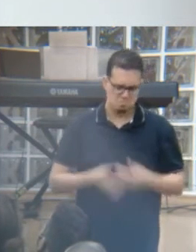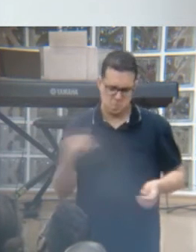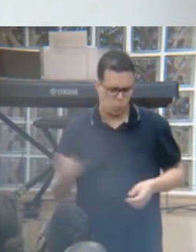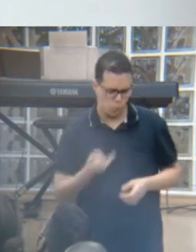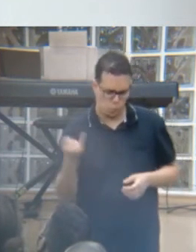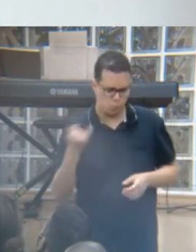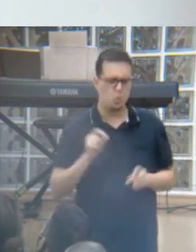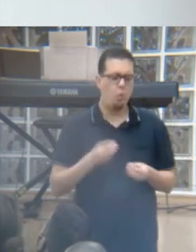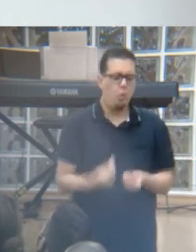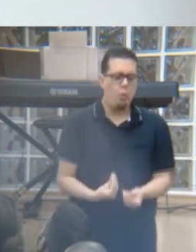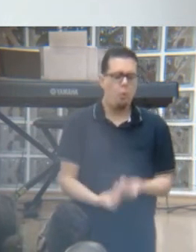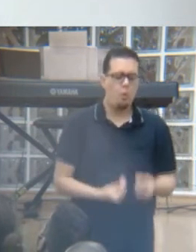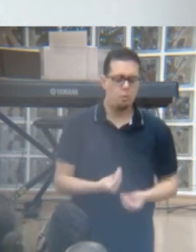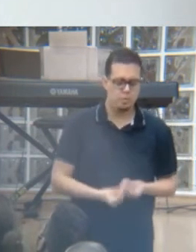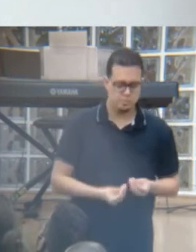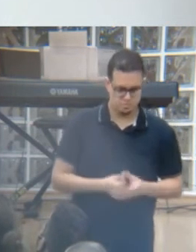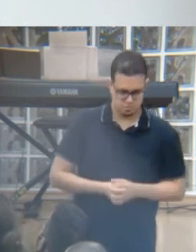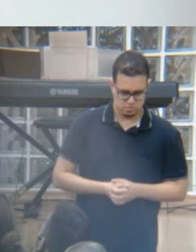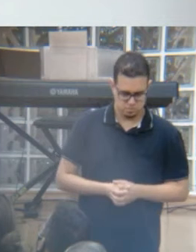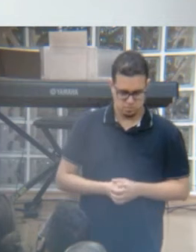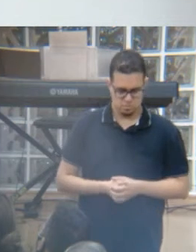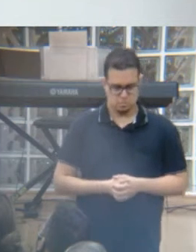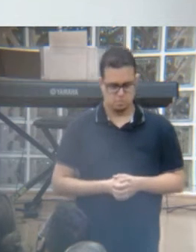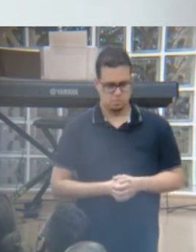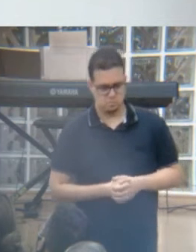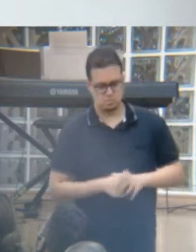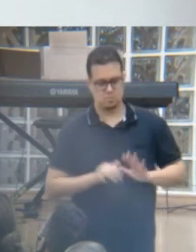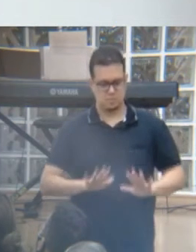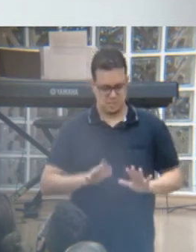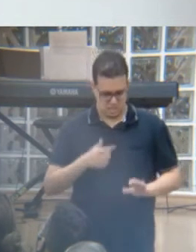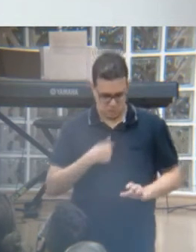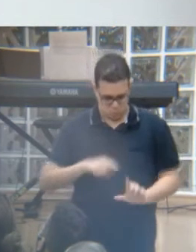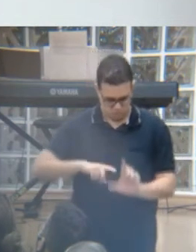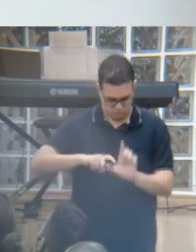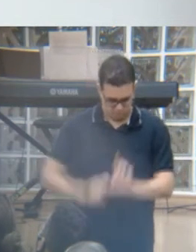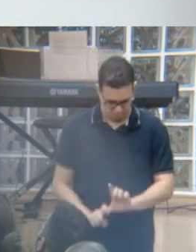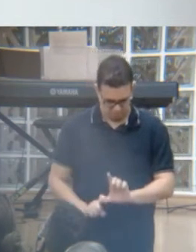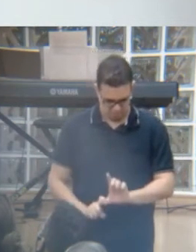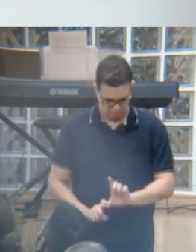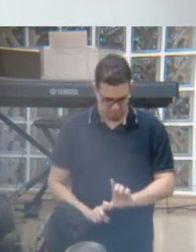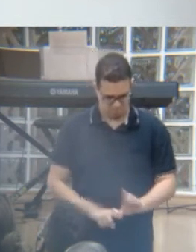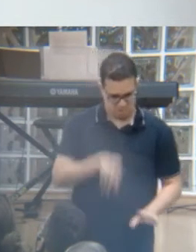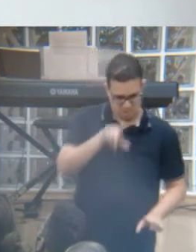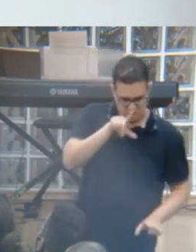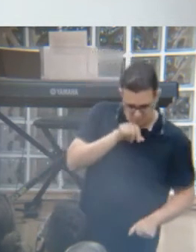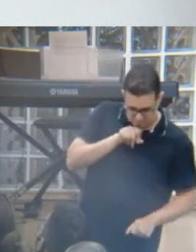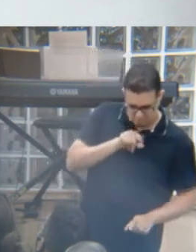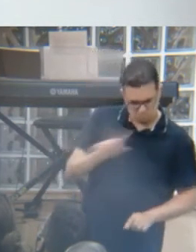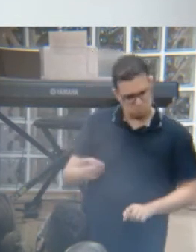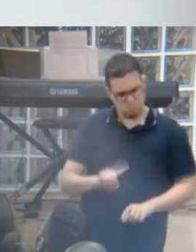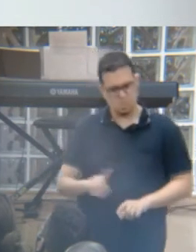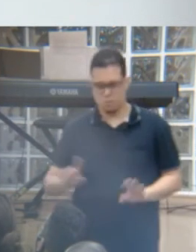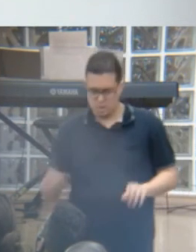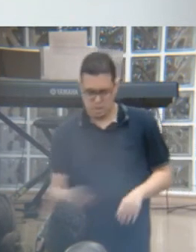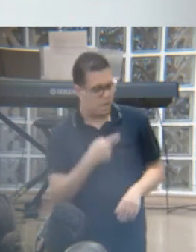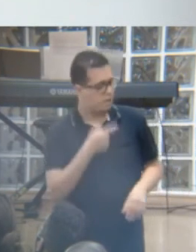ele disse, melhor que os corvos, eu quero gerar uma dependência entre você e uma mulher, entre a mulher e você.